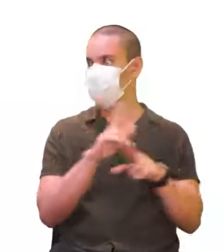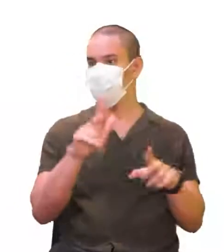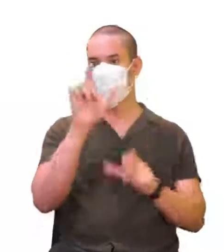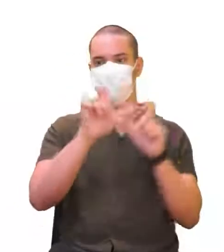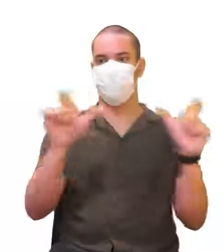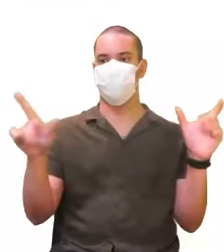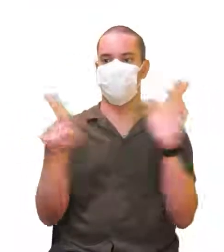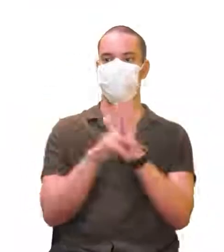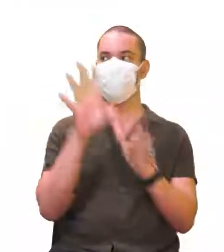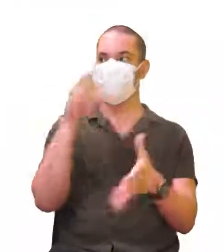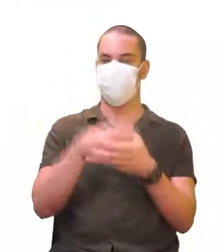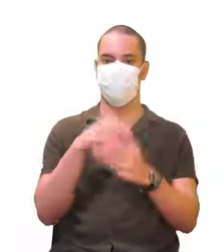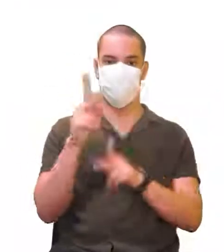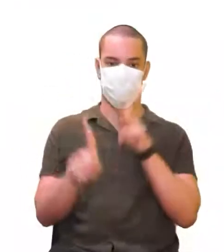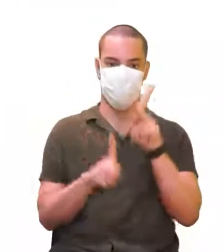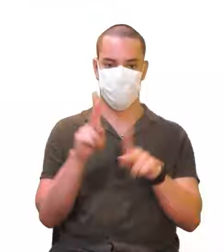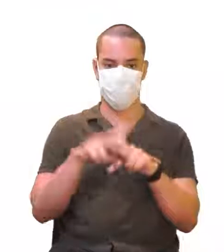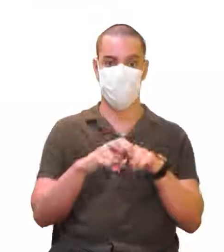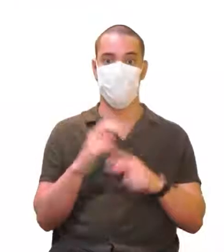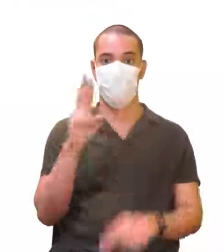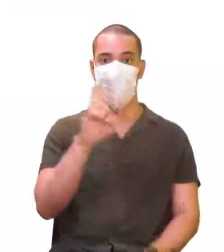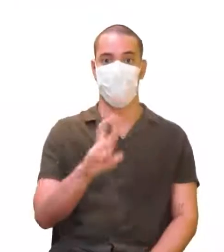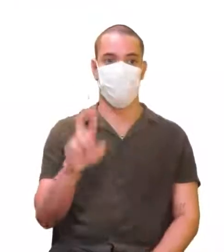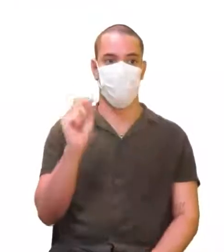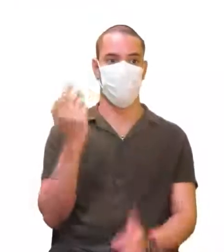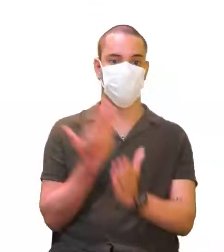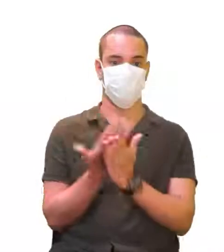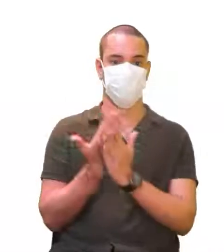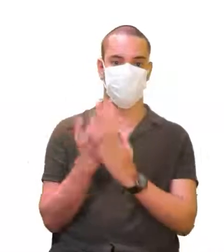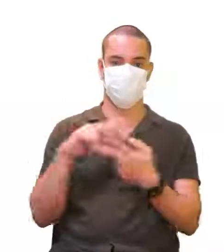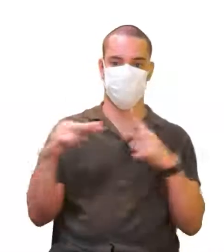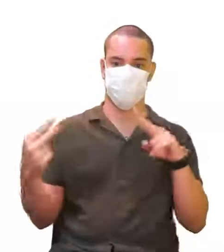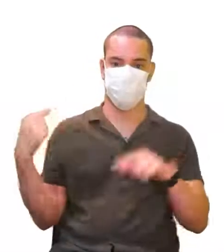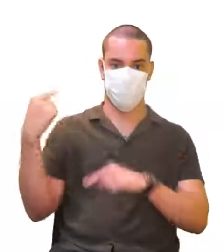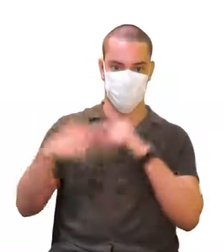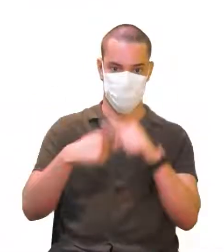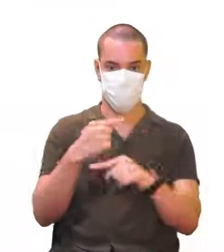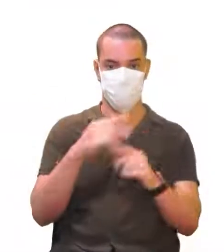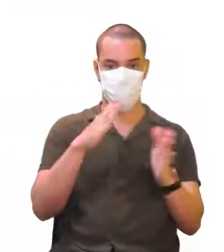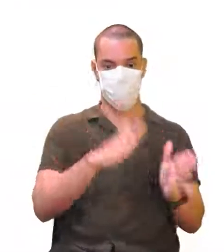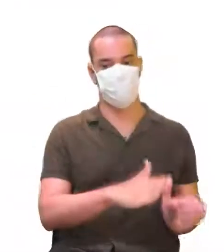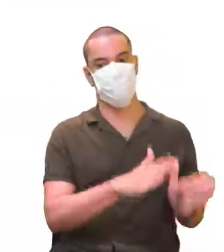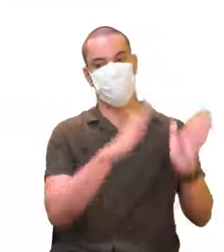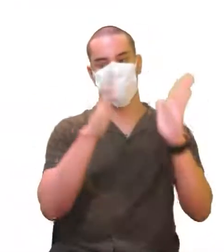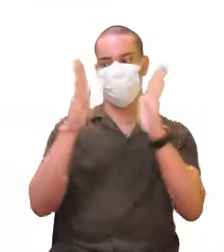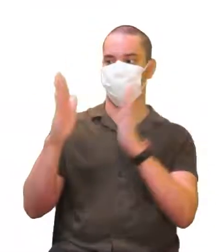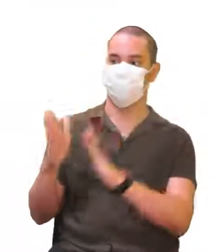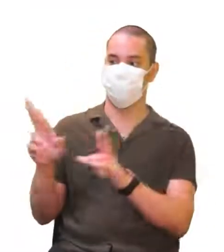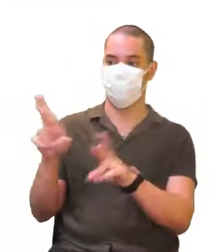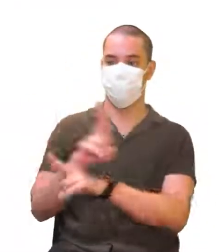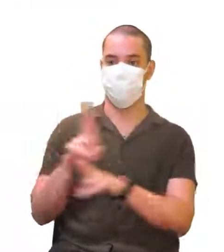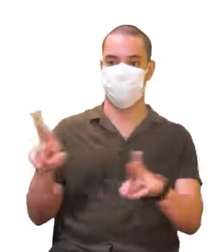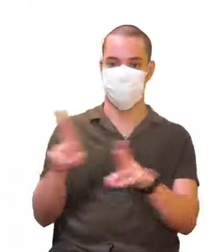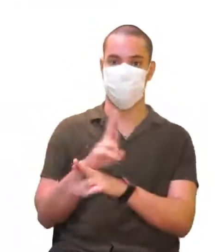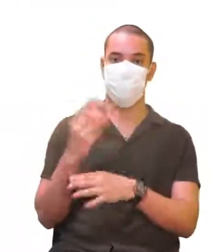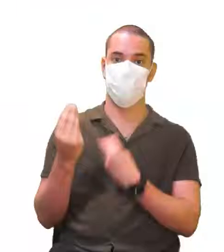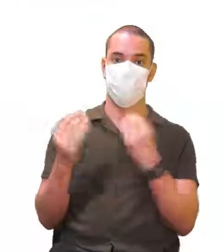na população. Você pode observar, então, que esses estudos genéticos, gente, ou ora ele vai relacionando a